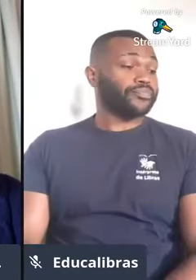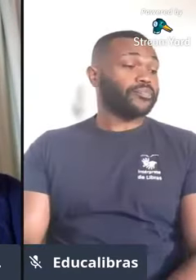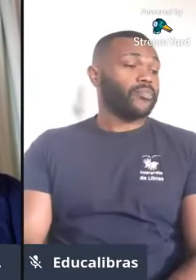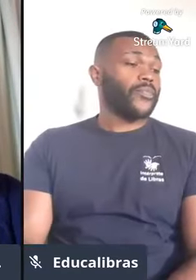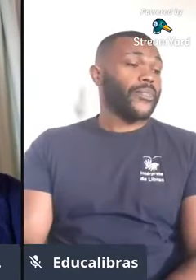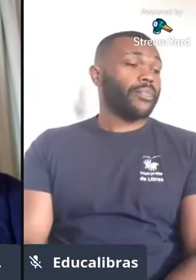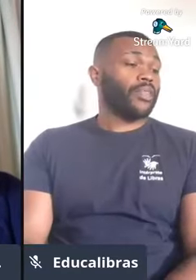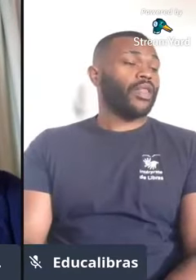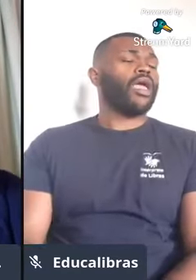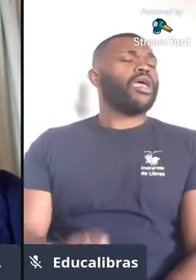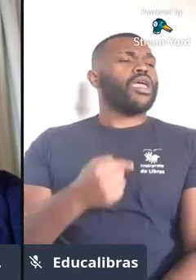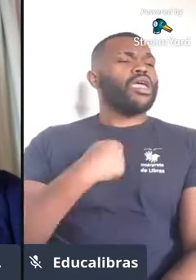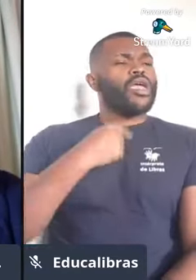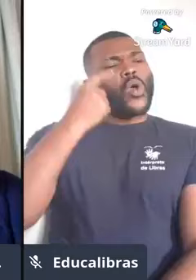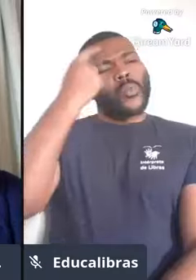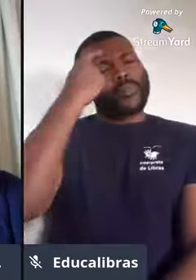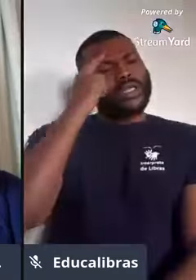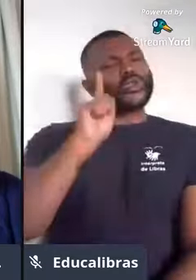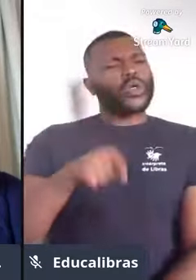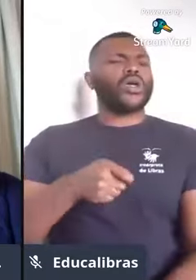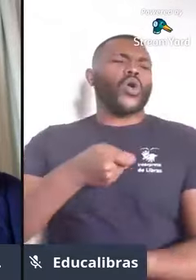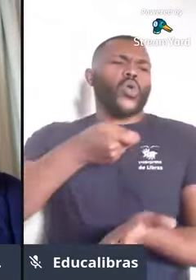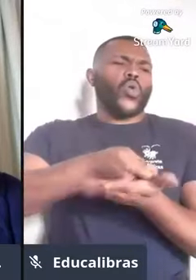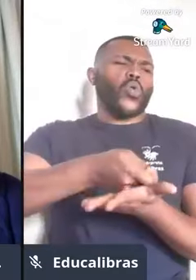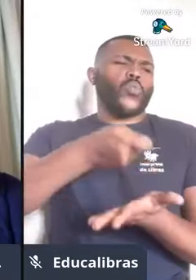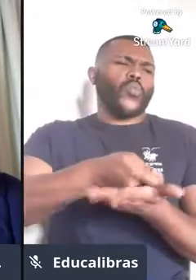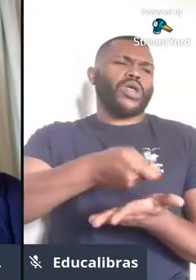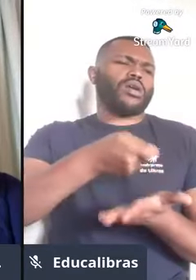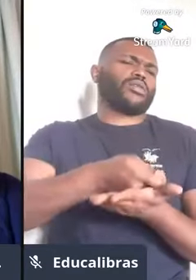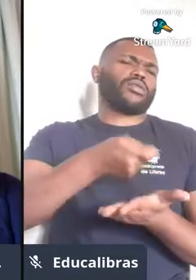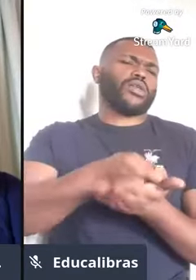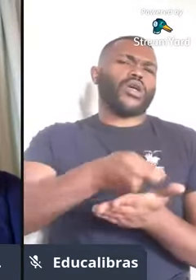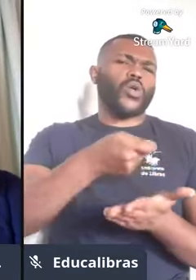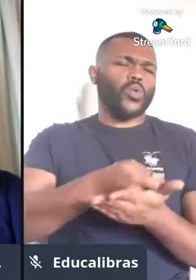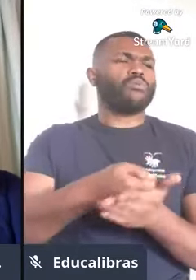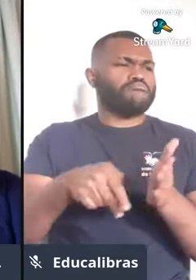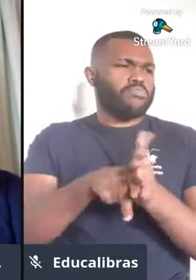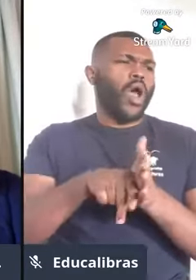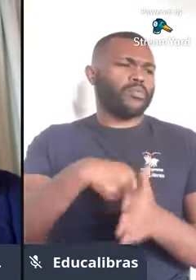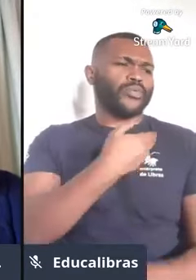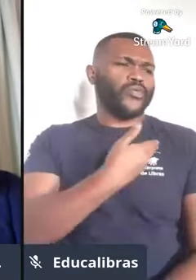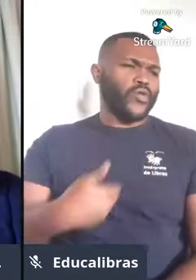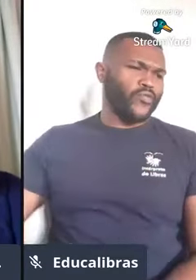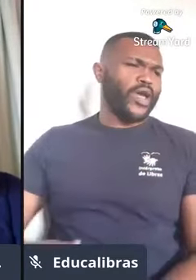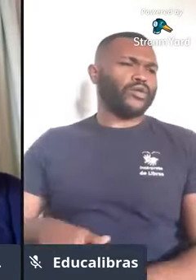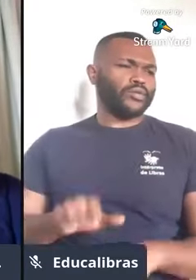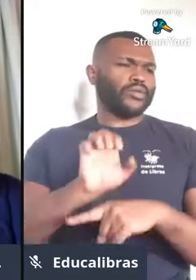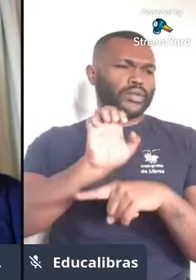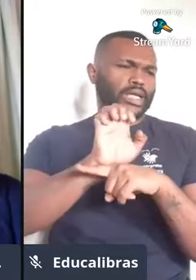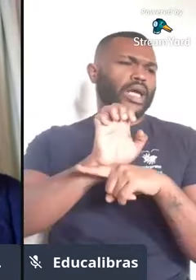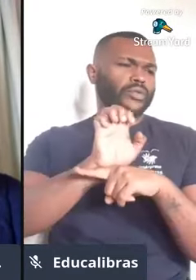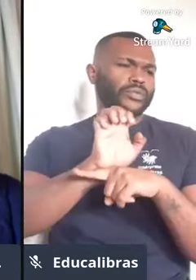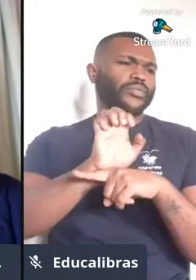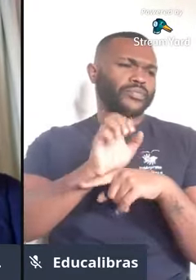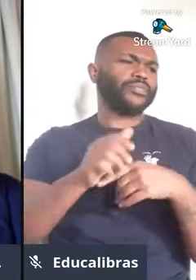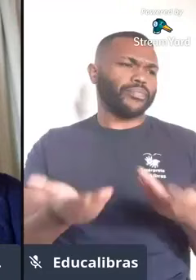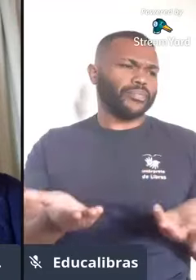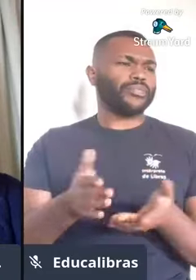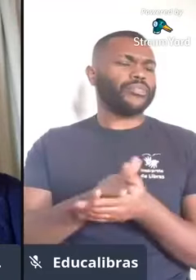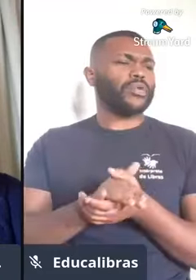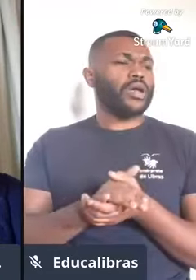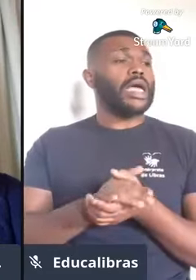Eu acho que é uma obrigação do poder público, é uma obrigação do Estado, lato sensu. Mas fico